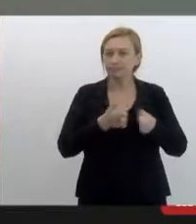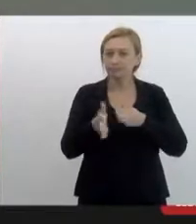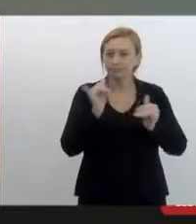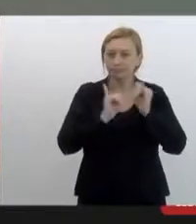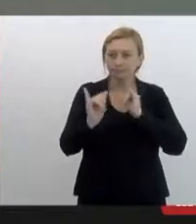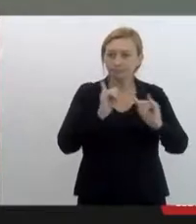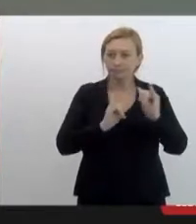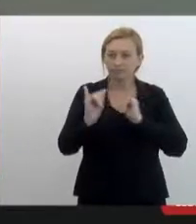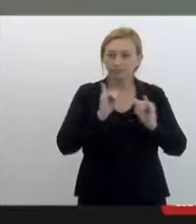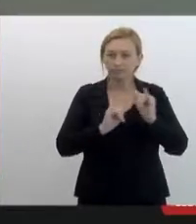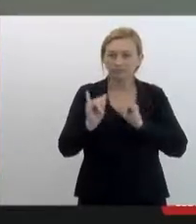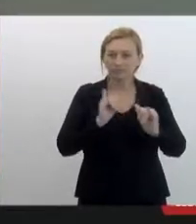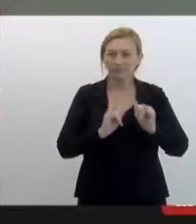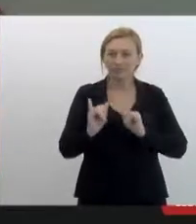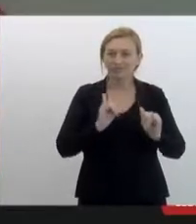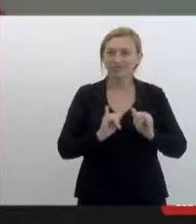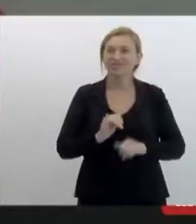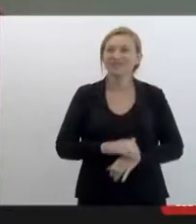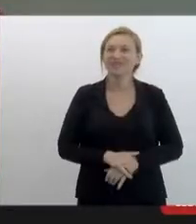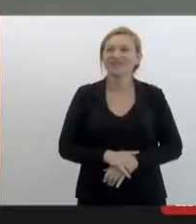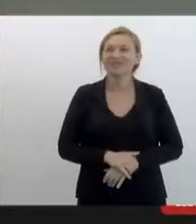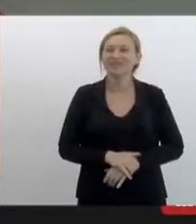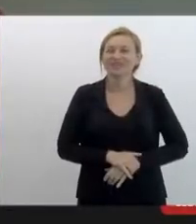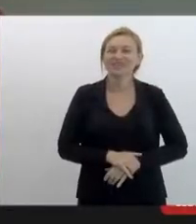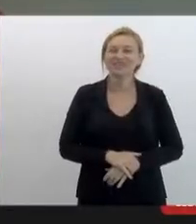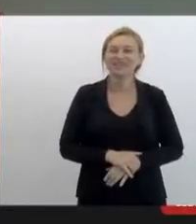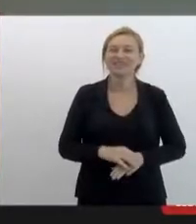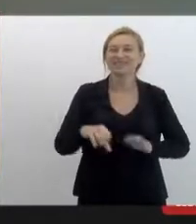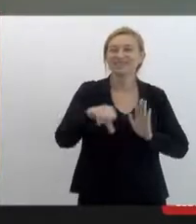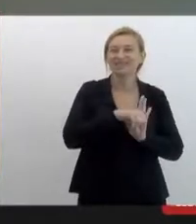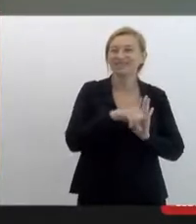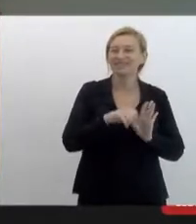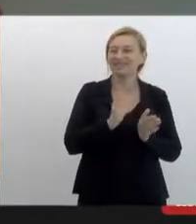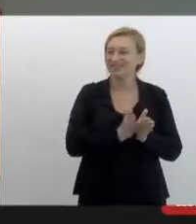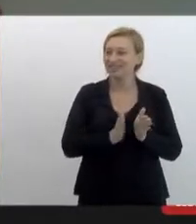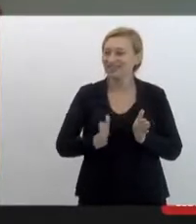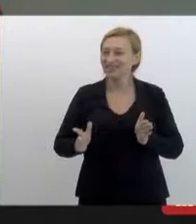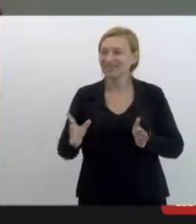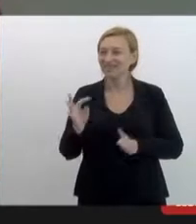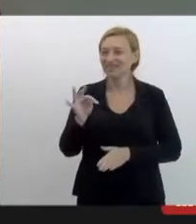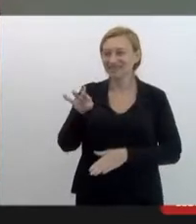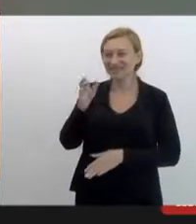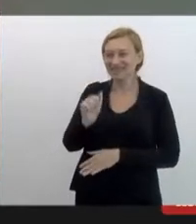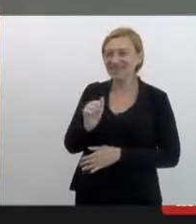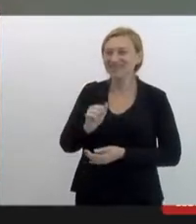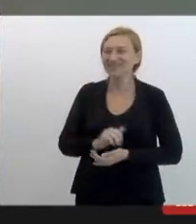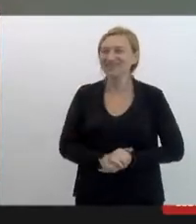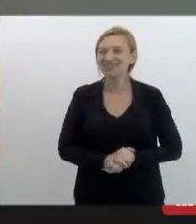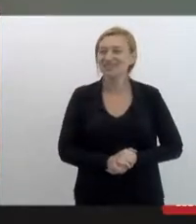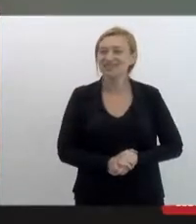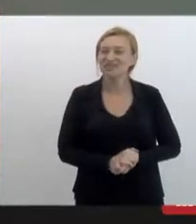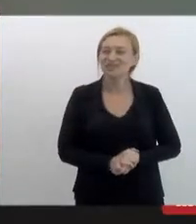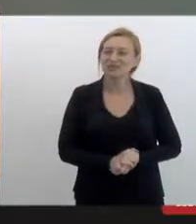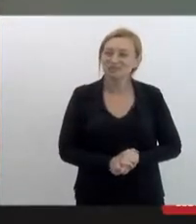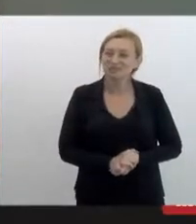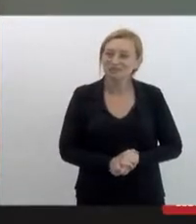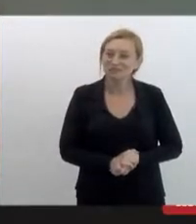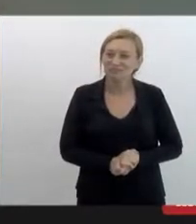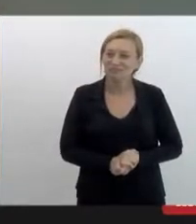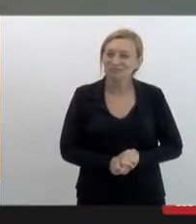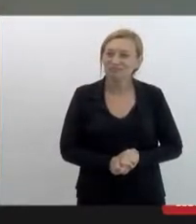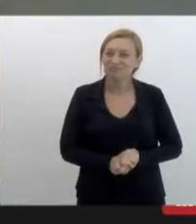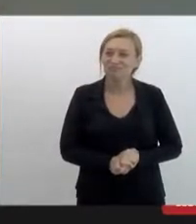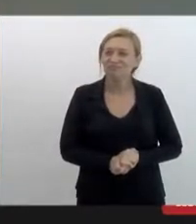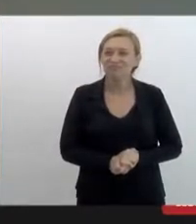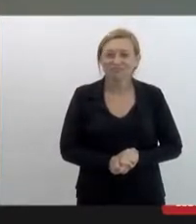A omissão da informação, ela constitui um crime contra a ordem tributária, né? Então, queria também aqui deixar